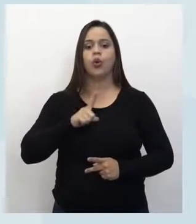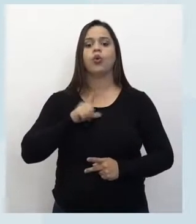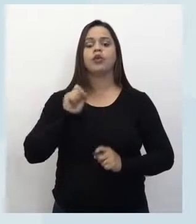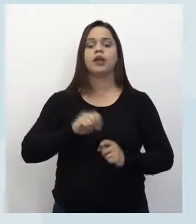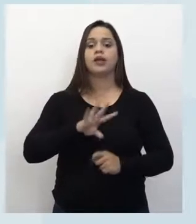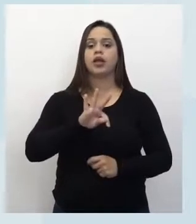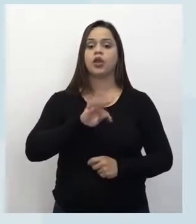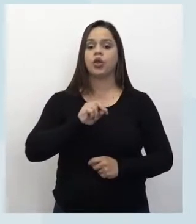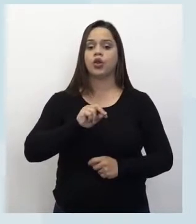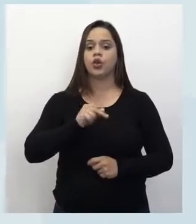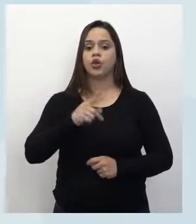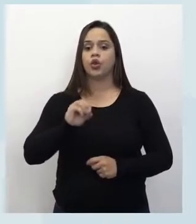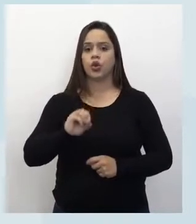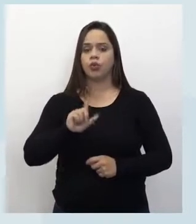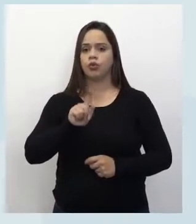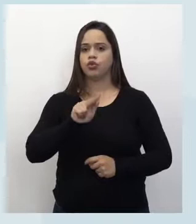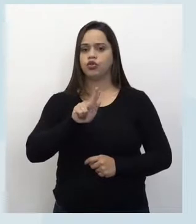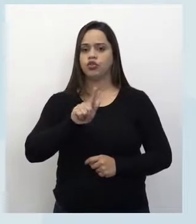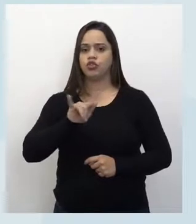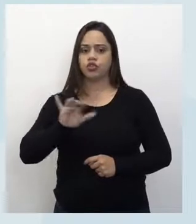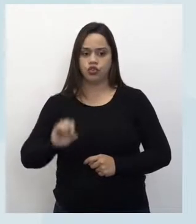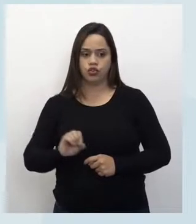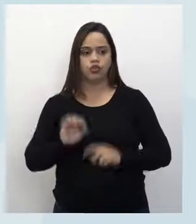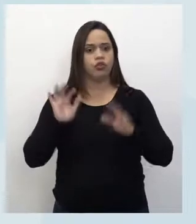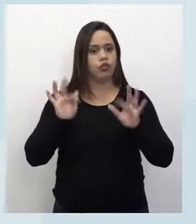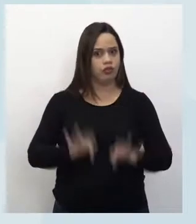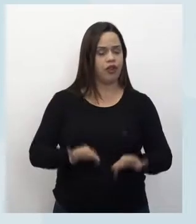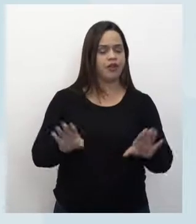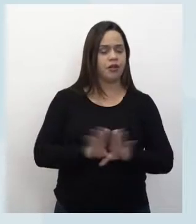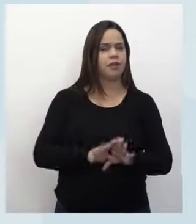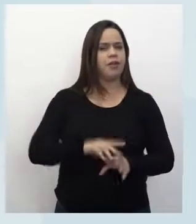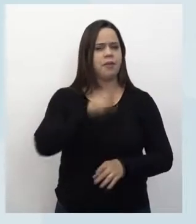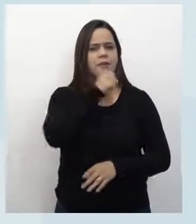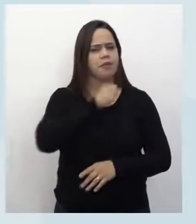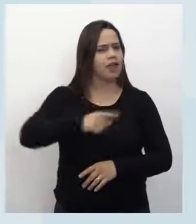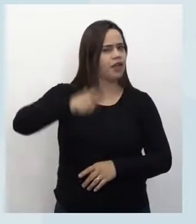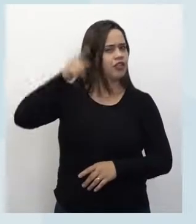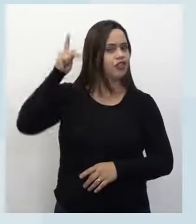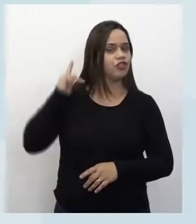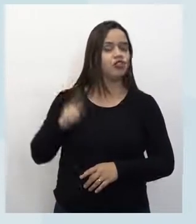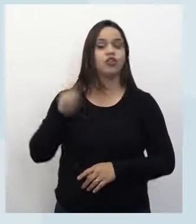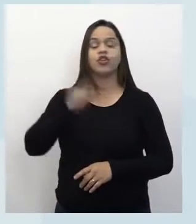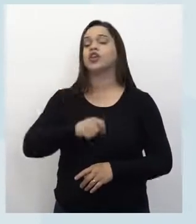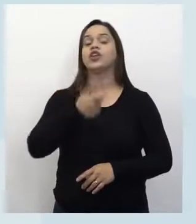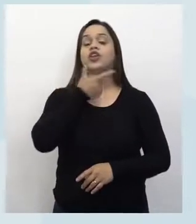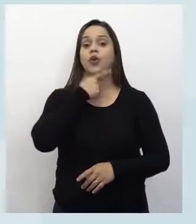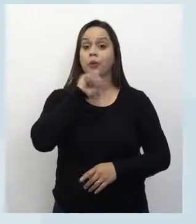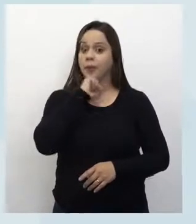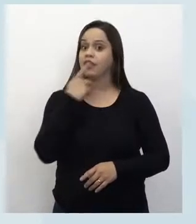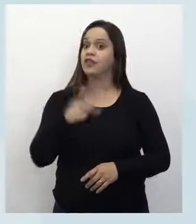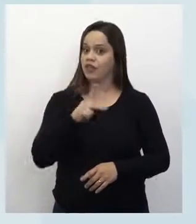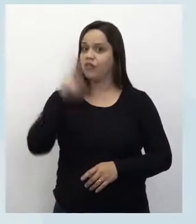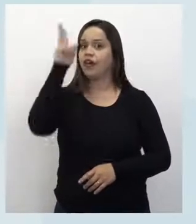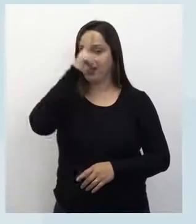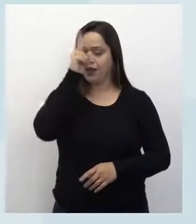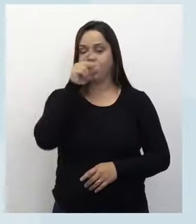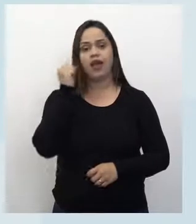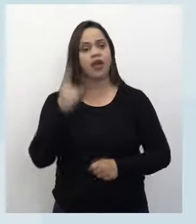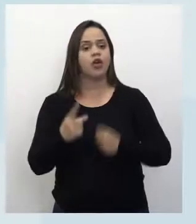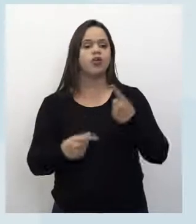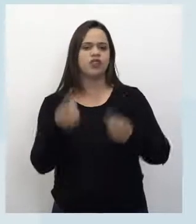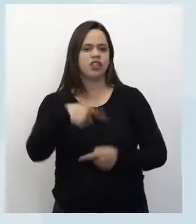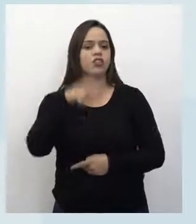Gigio, dos finais dos episódios. Tem uns aqui que são bem antigos, que os pais de vocês que vão lembrar, e uns que vocês que vão lembrar, acho que é o